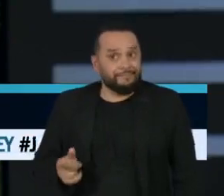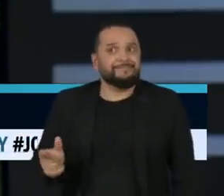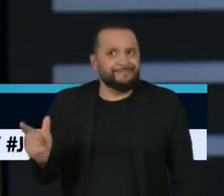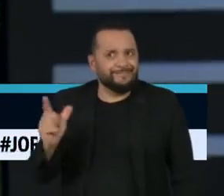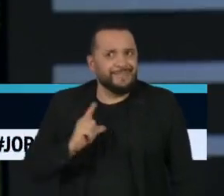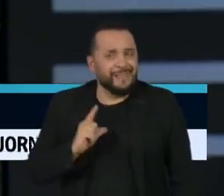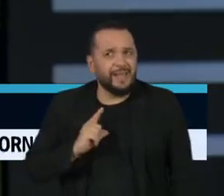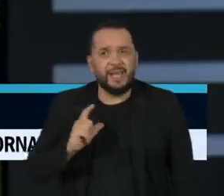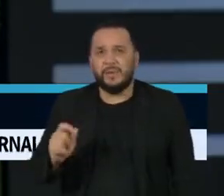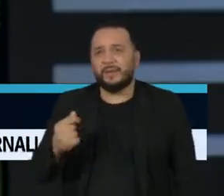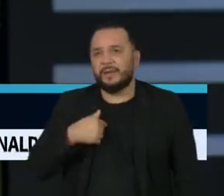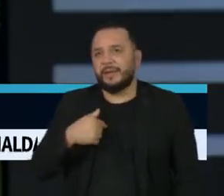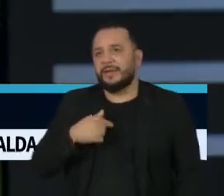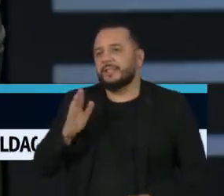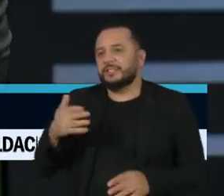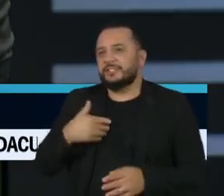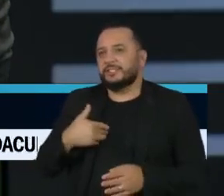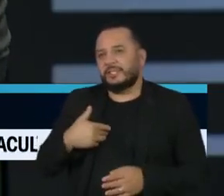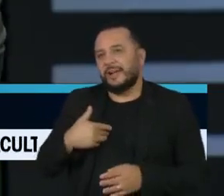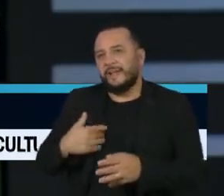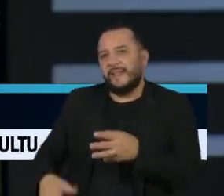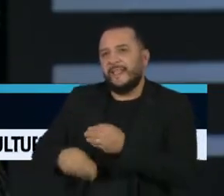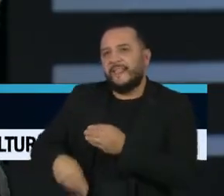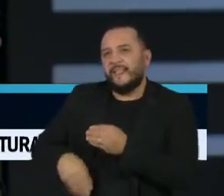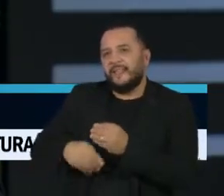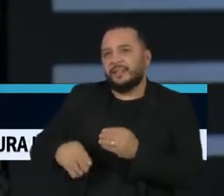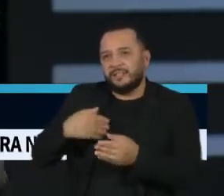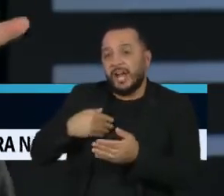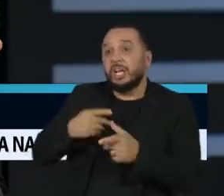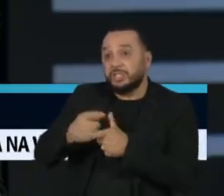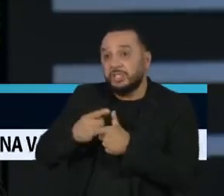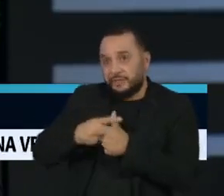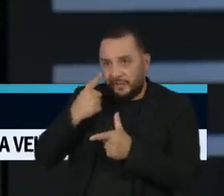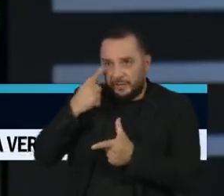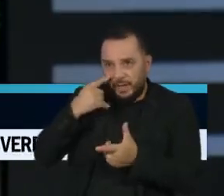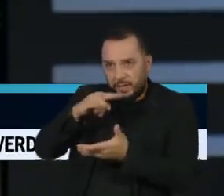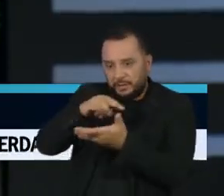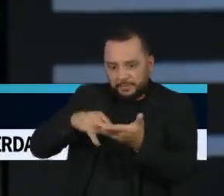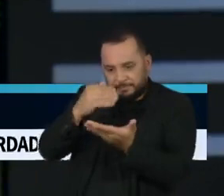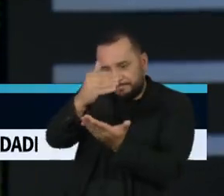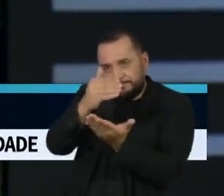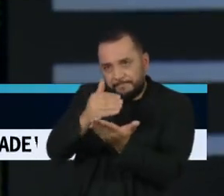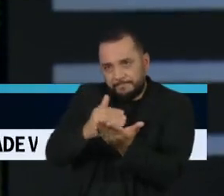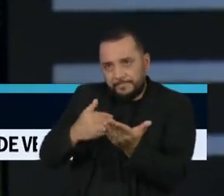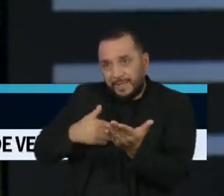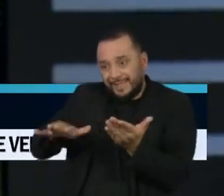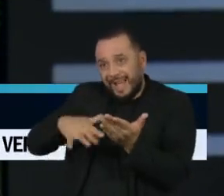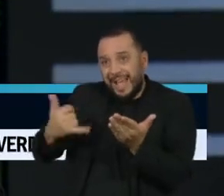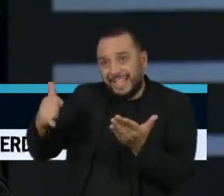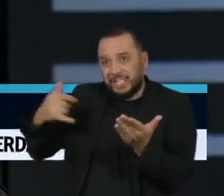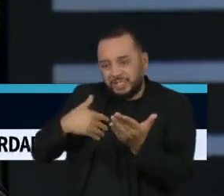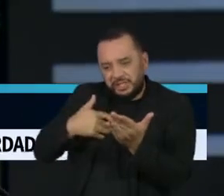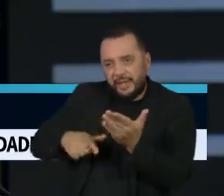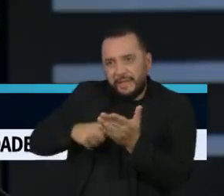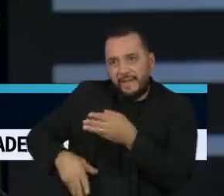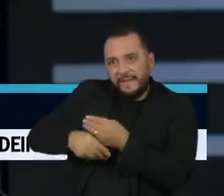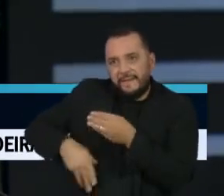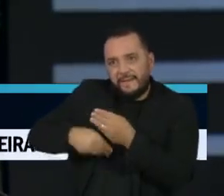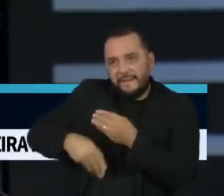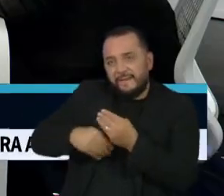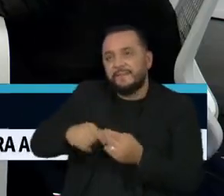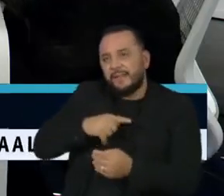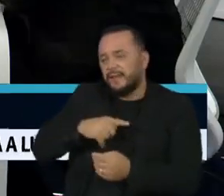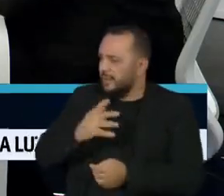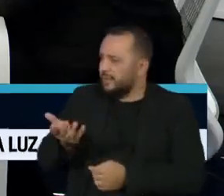que não se justifica na conta, nós estamos falando que no subsídio só na área de energia, por ano deve ser algo em torno de 30